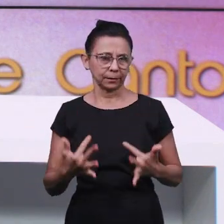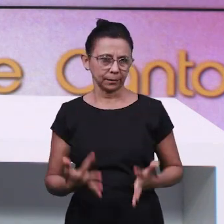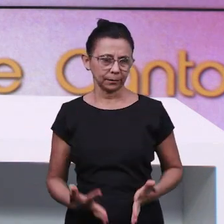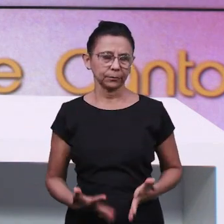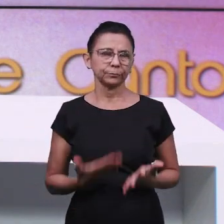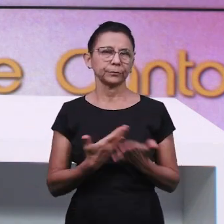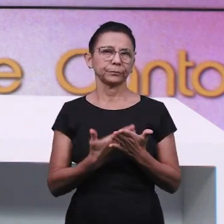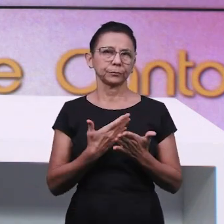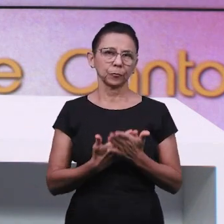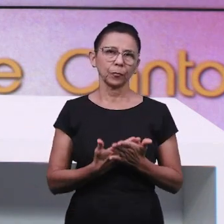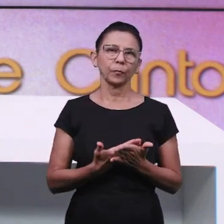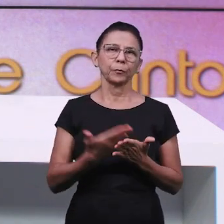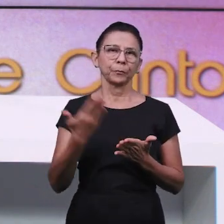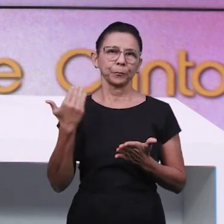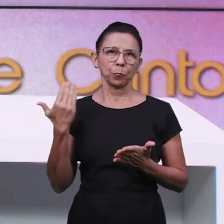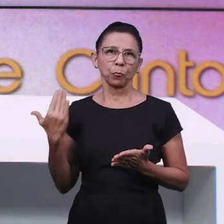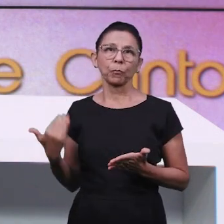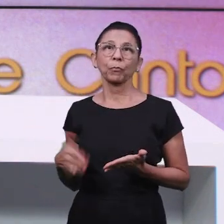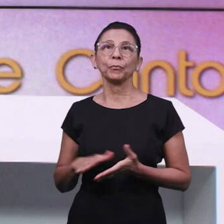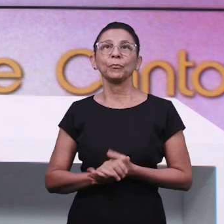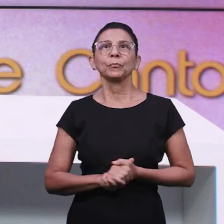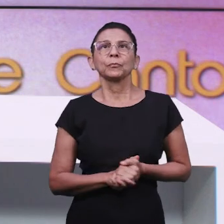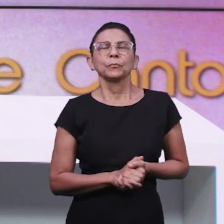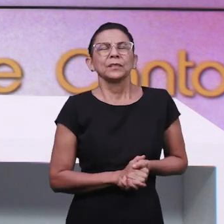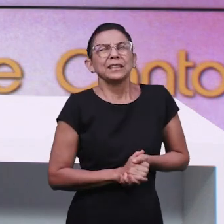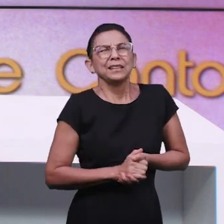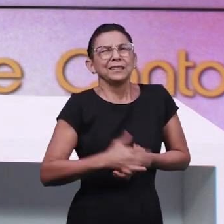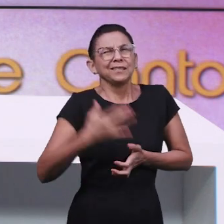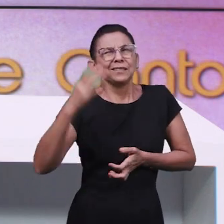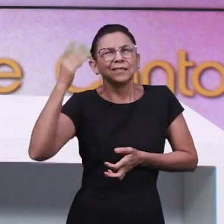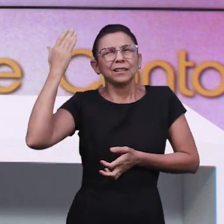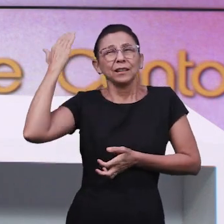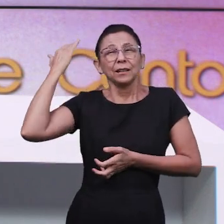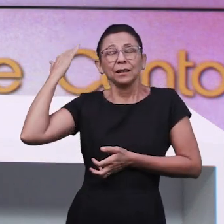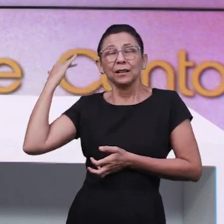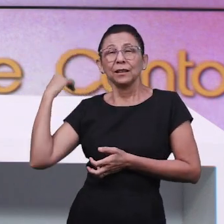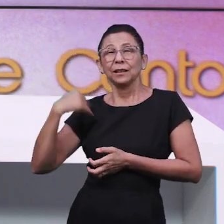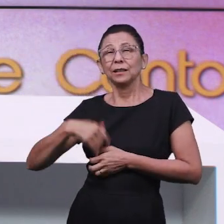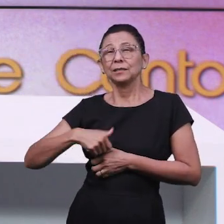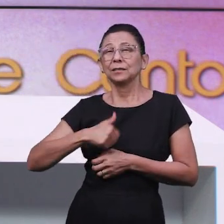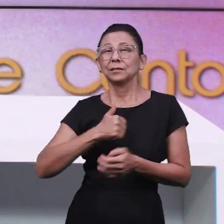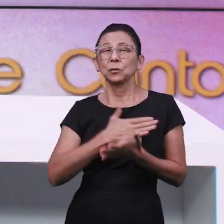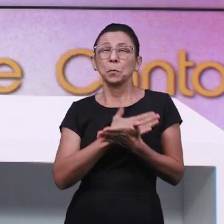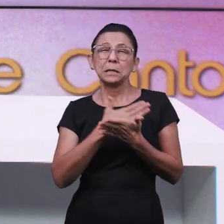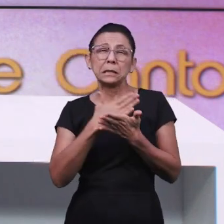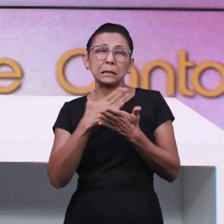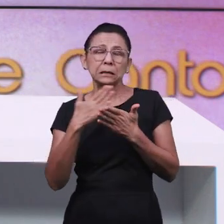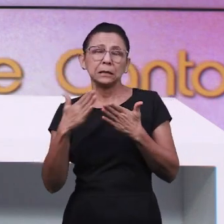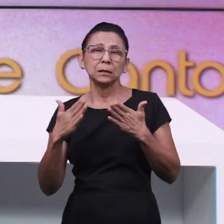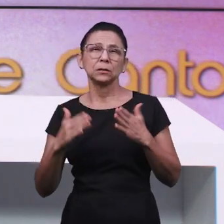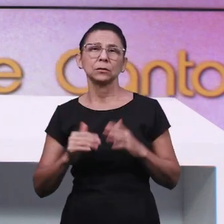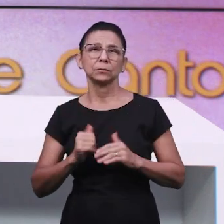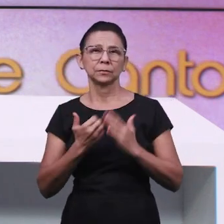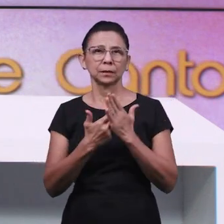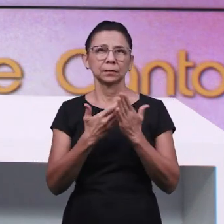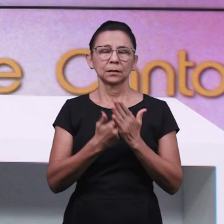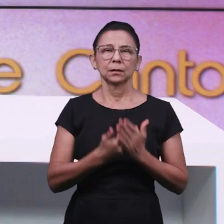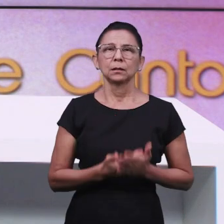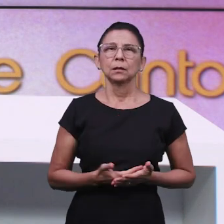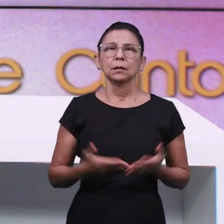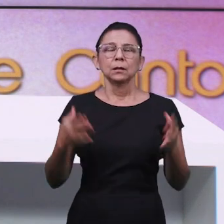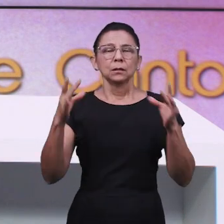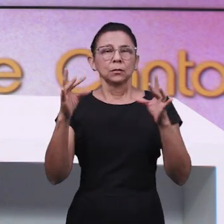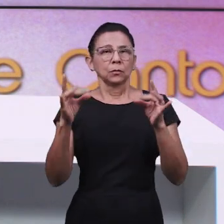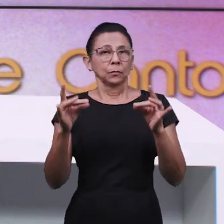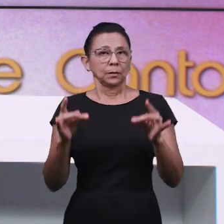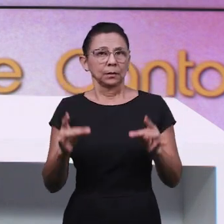aulas anteriores e principalmente lá nas nossas primeiras aulas, mas hoje vamos falar um pouco mais